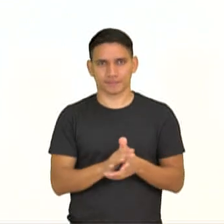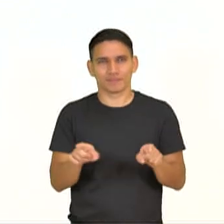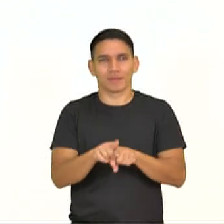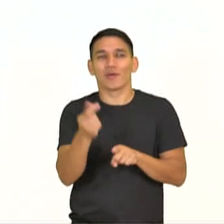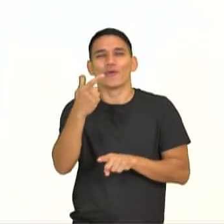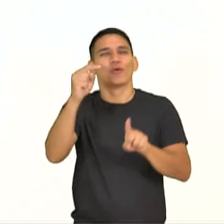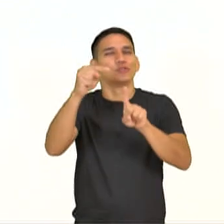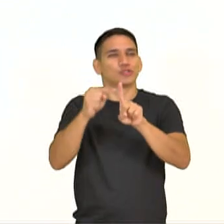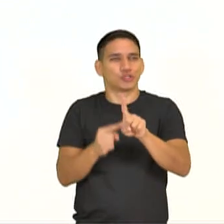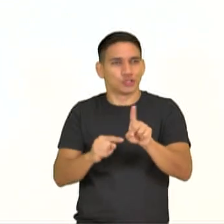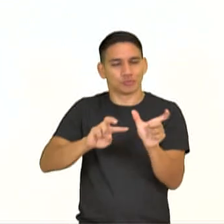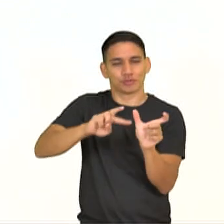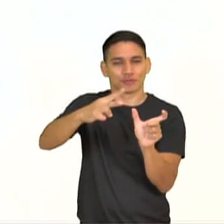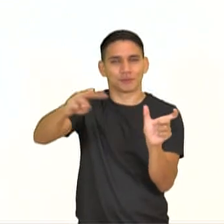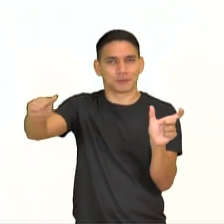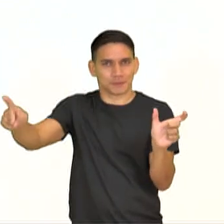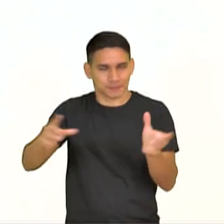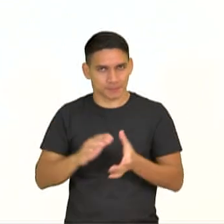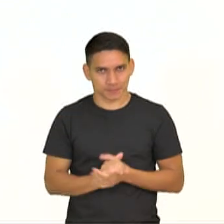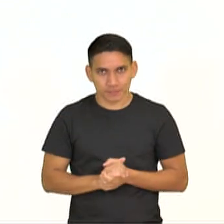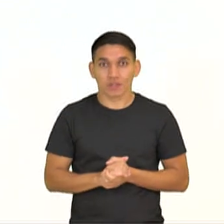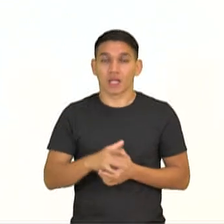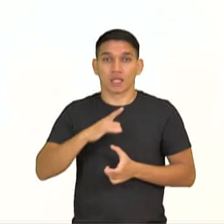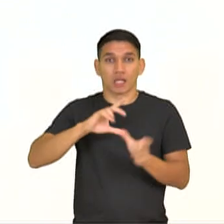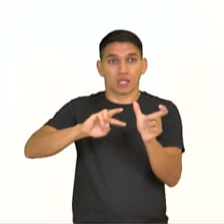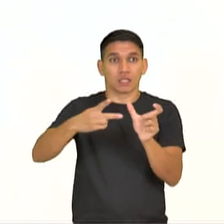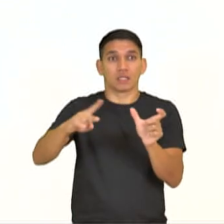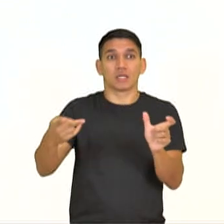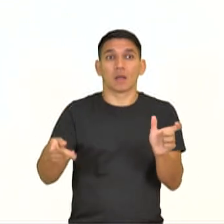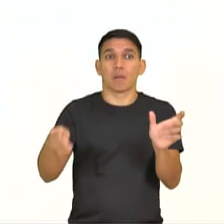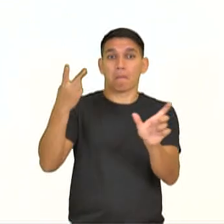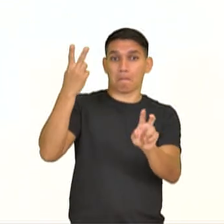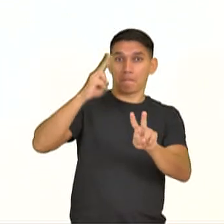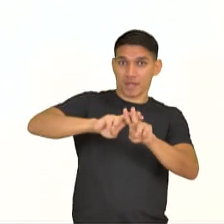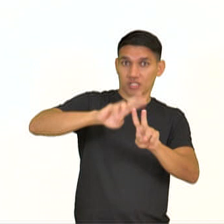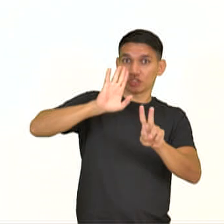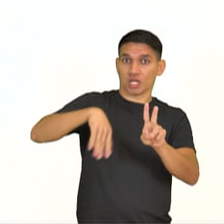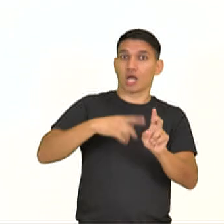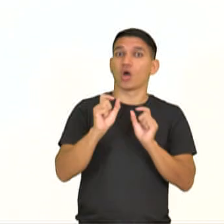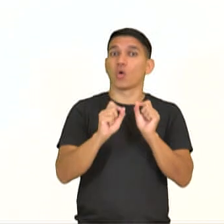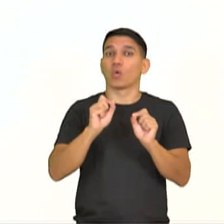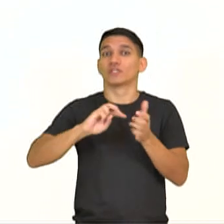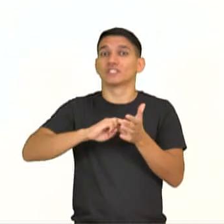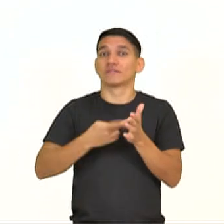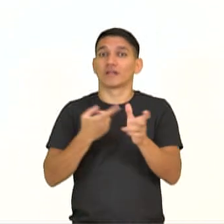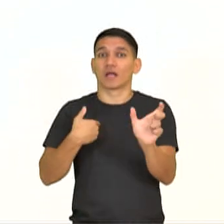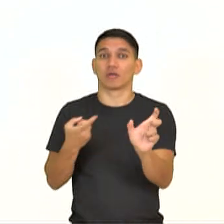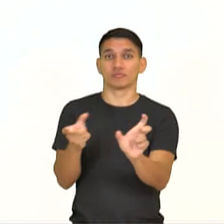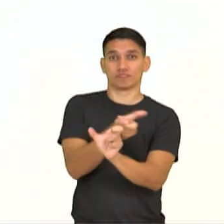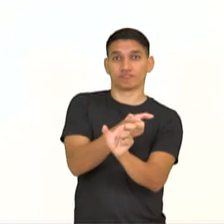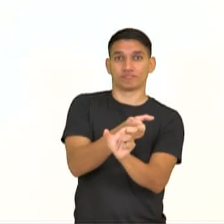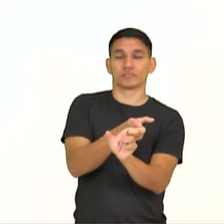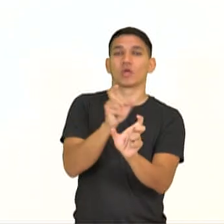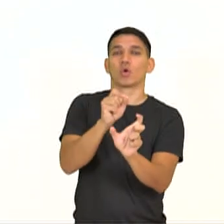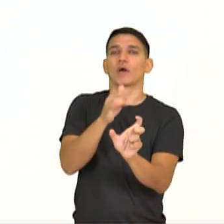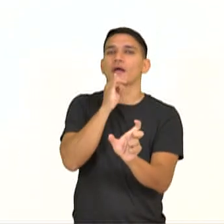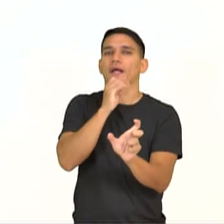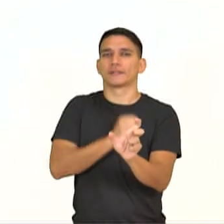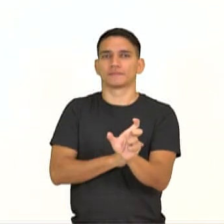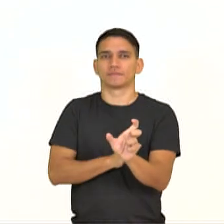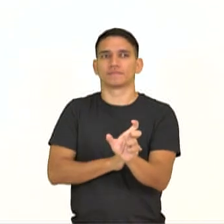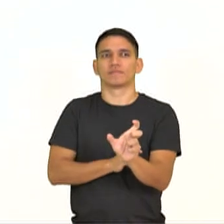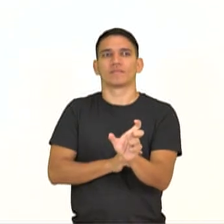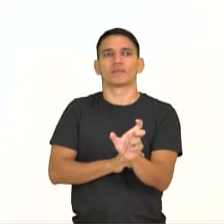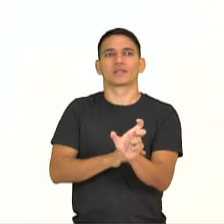outros tipos de derivações aqui. Né? A gente tem derivação prefixal, quando eu anexo um prefixo. Exemplo, a palavra diz,